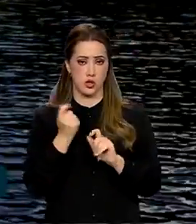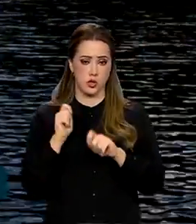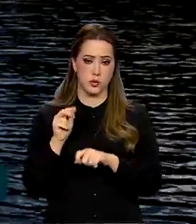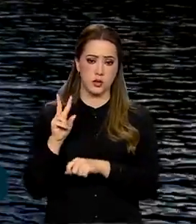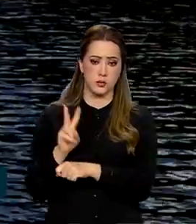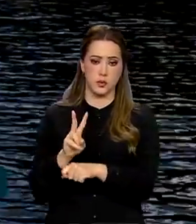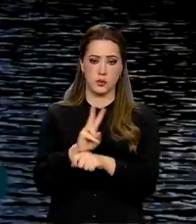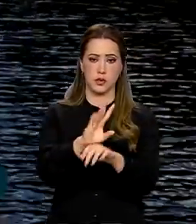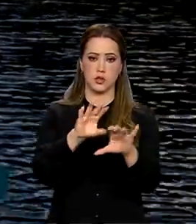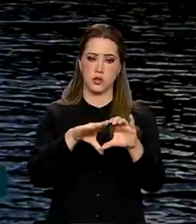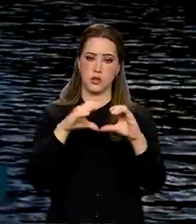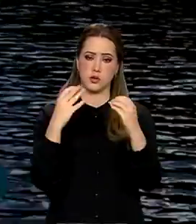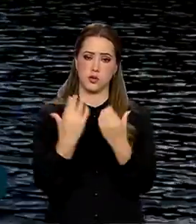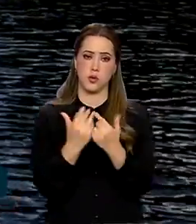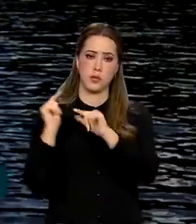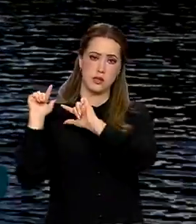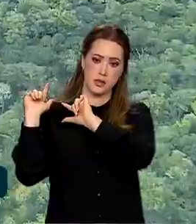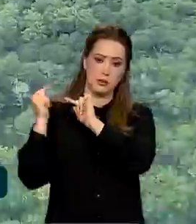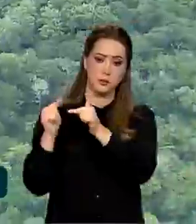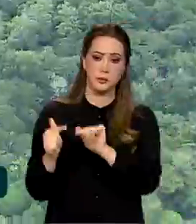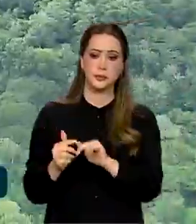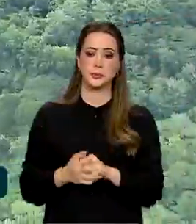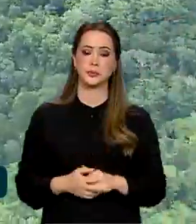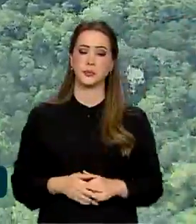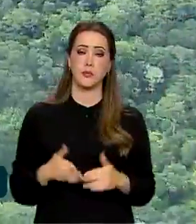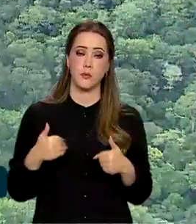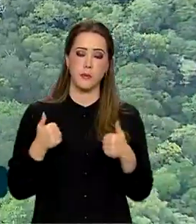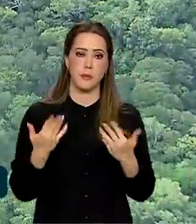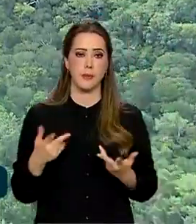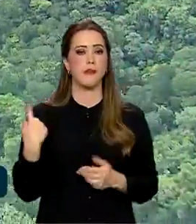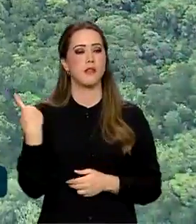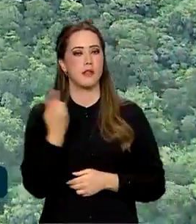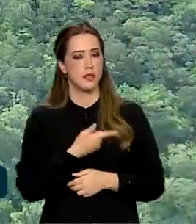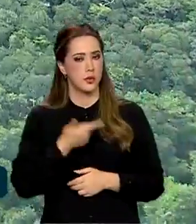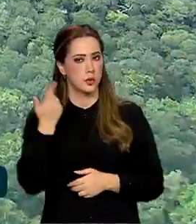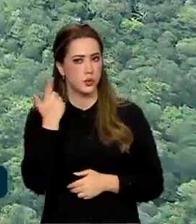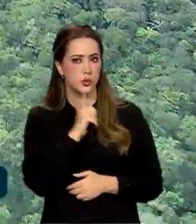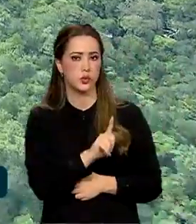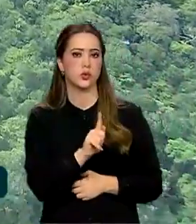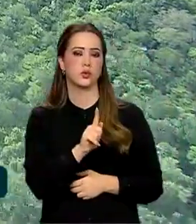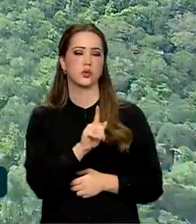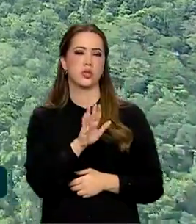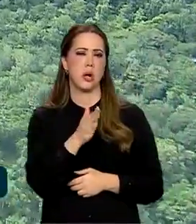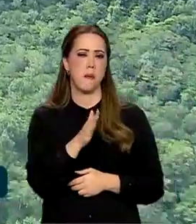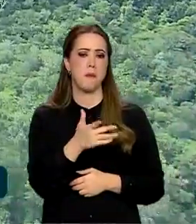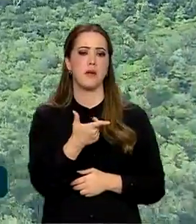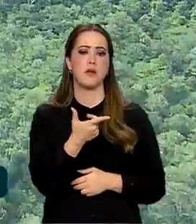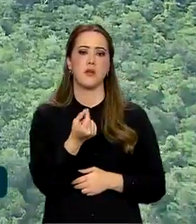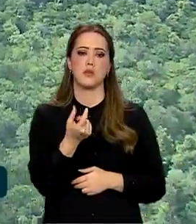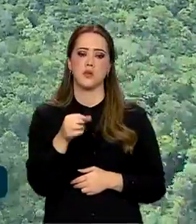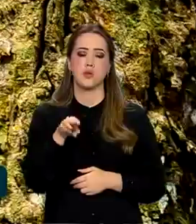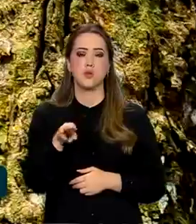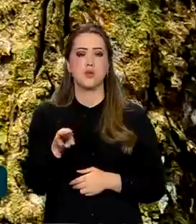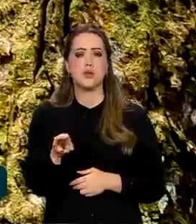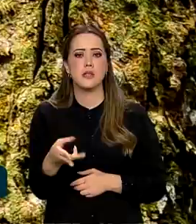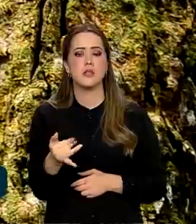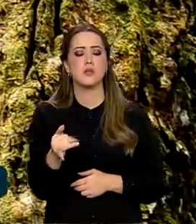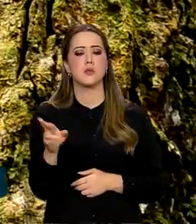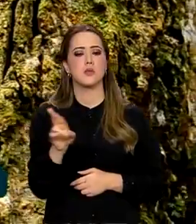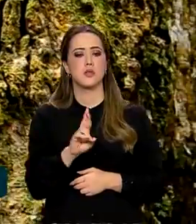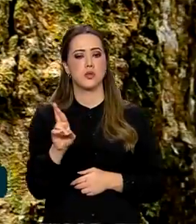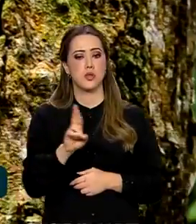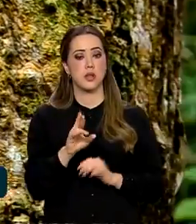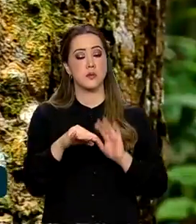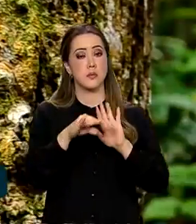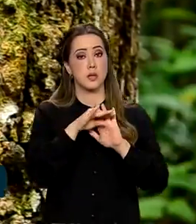para as comunidades tradicionais. E aí conseguimos cerca de 200 milhões para um